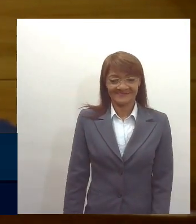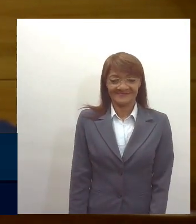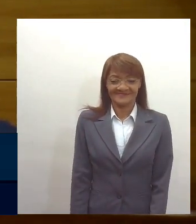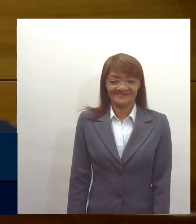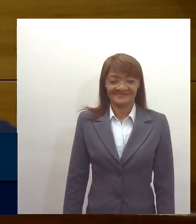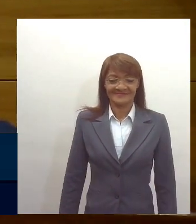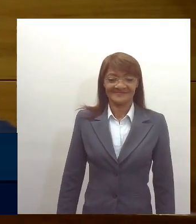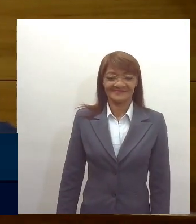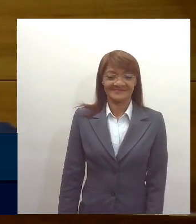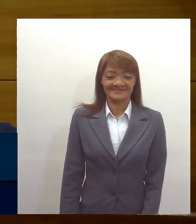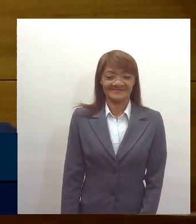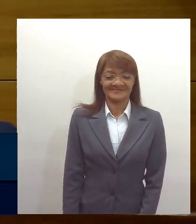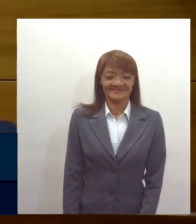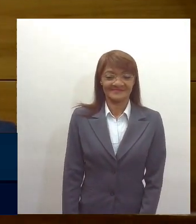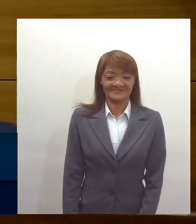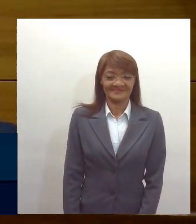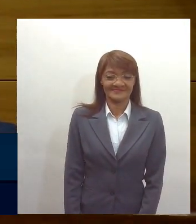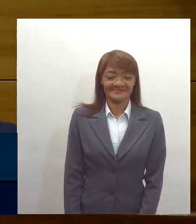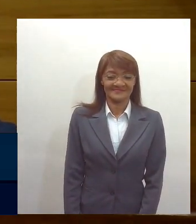Ainda...